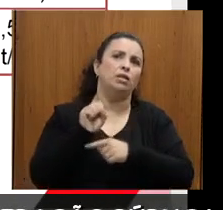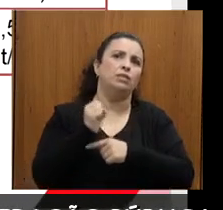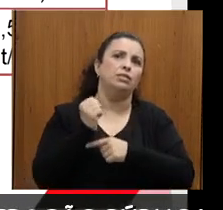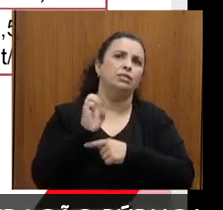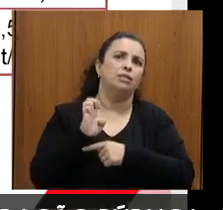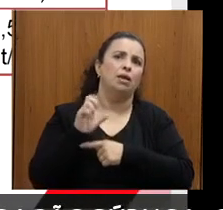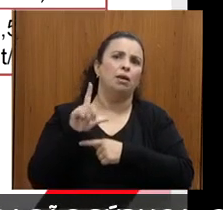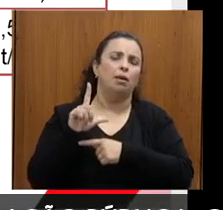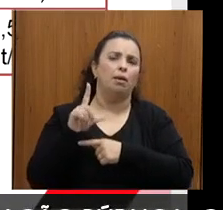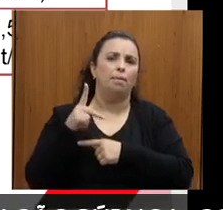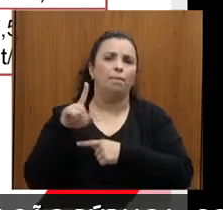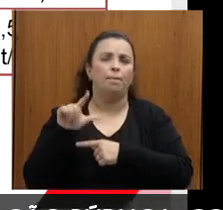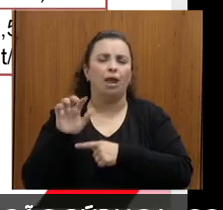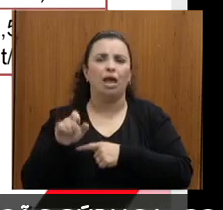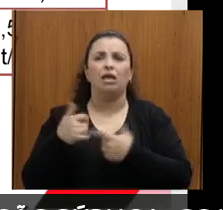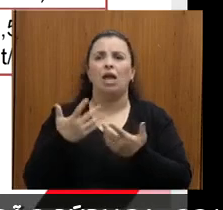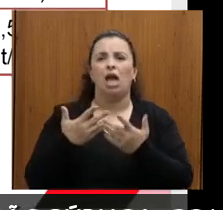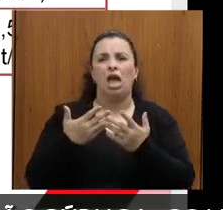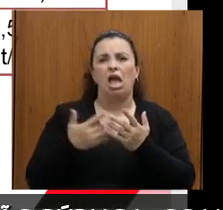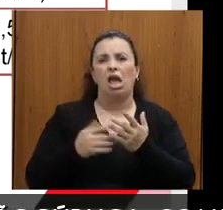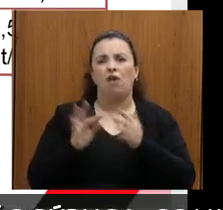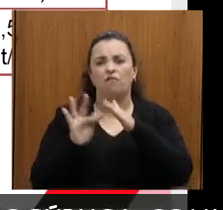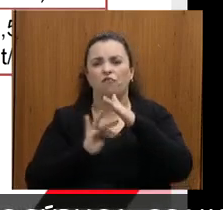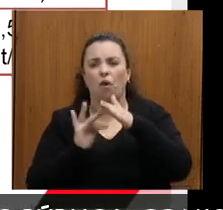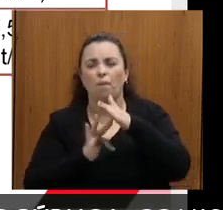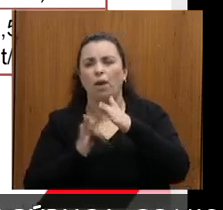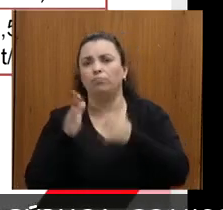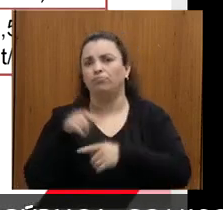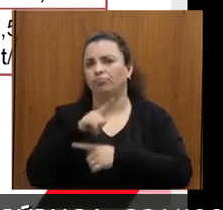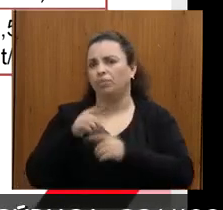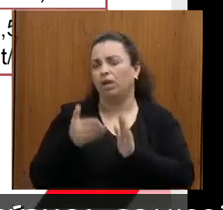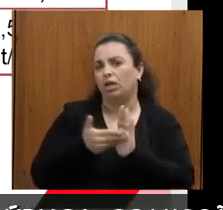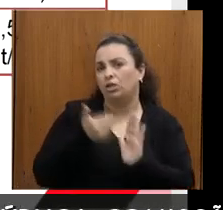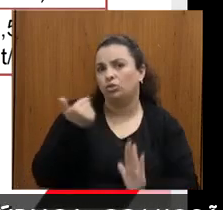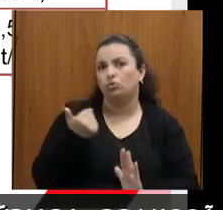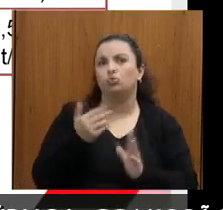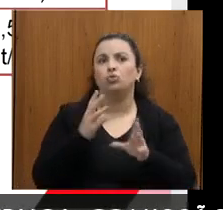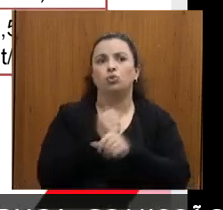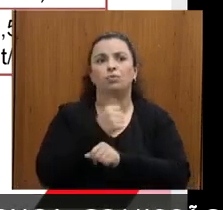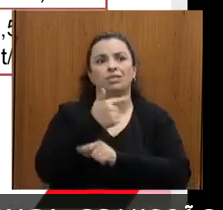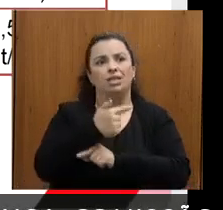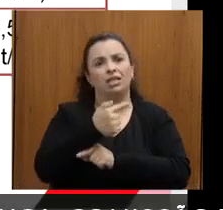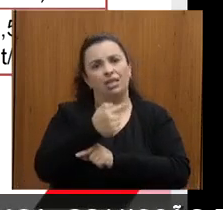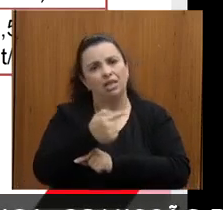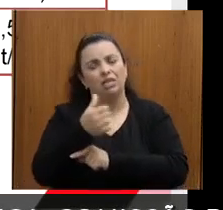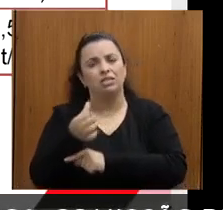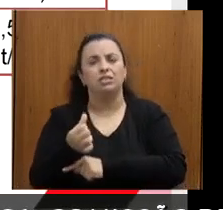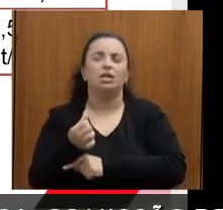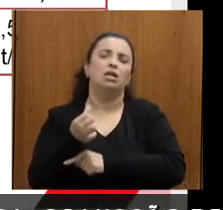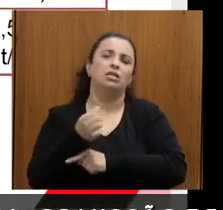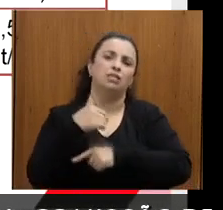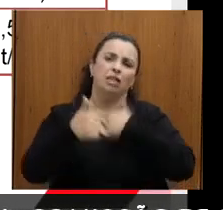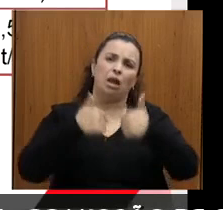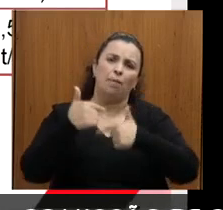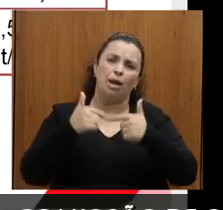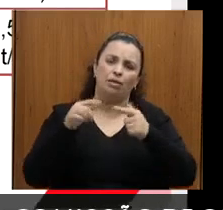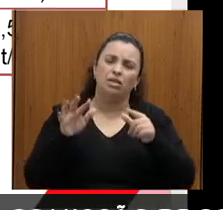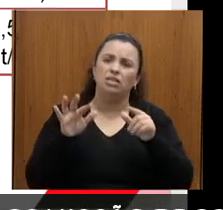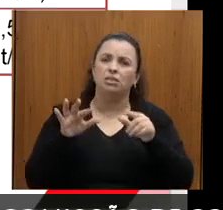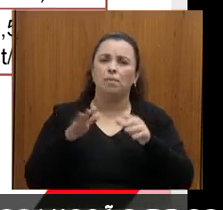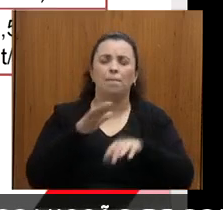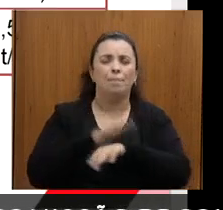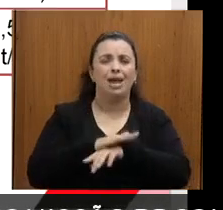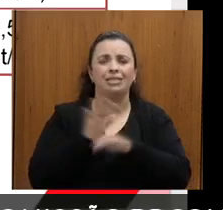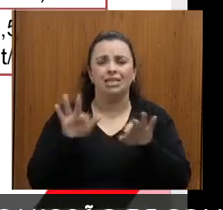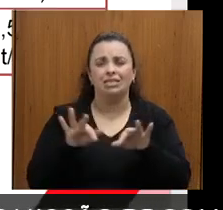exigências desnecessárias, 76 serviços simplificados em 2020, atingindo em 2021 150 serviços, ou